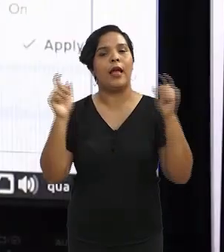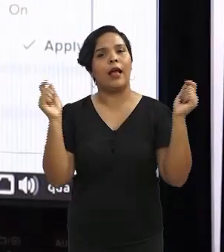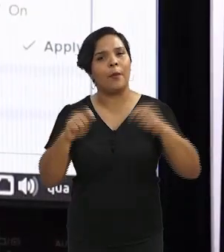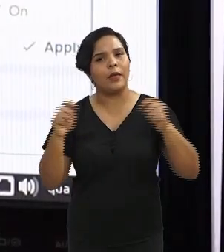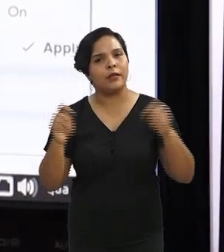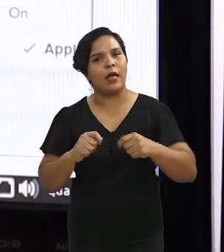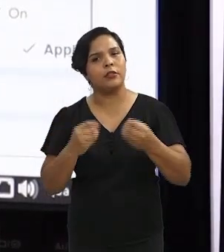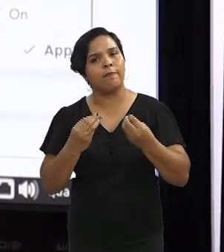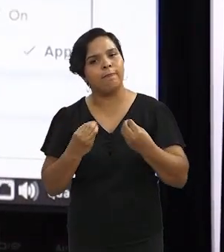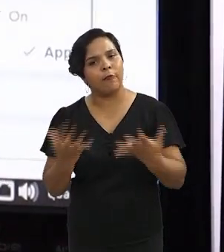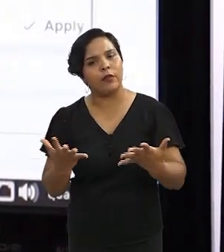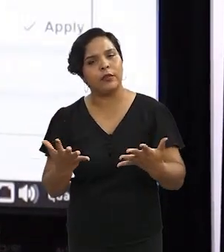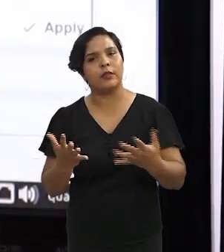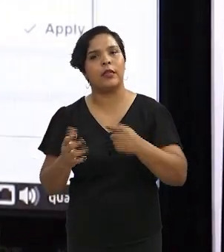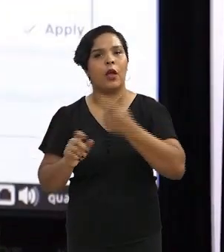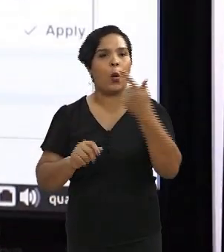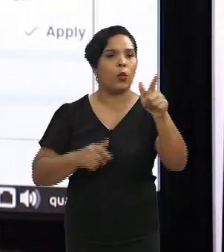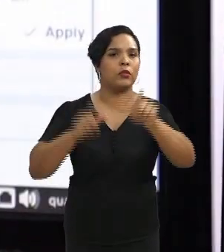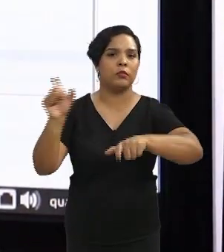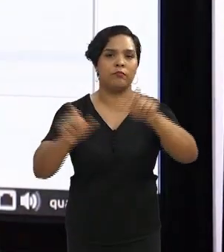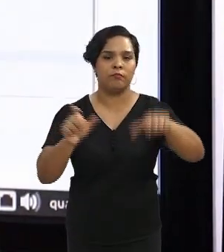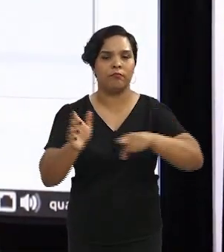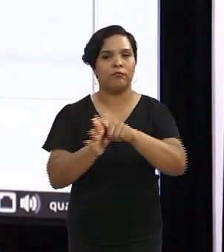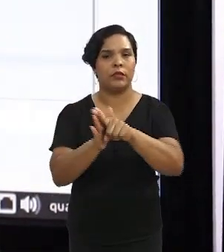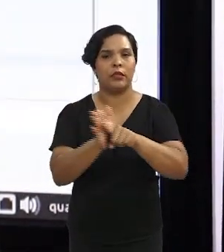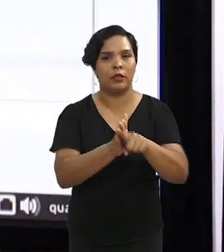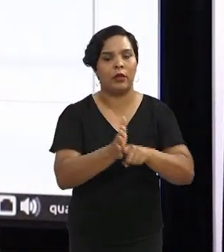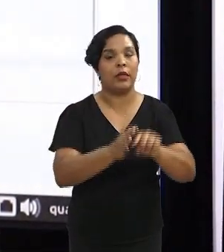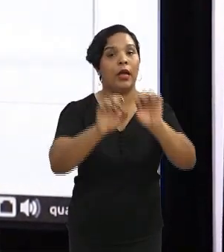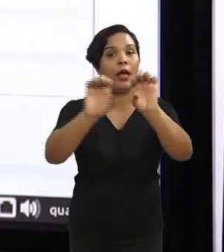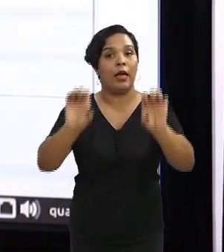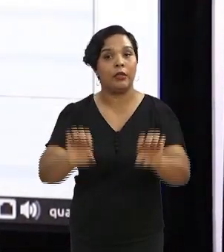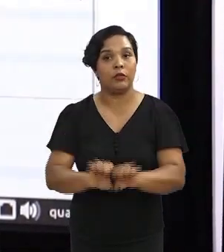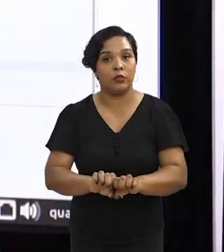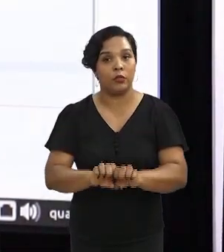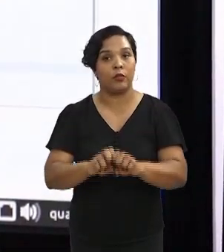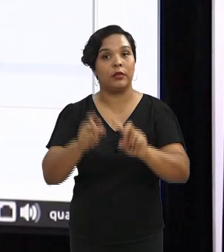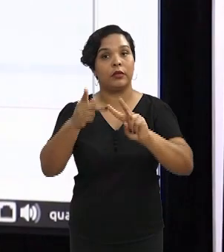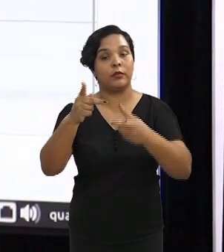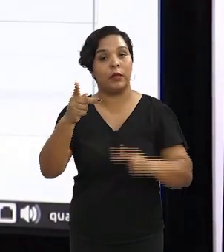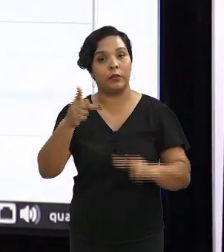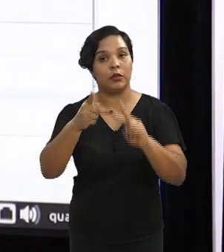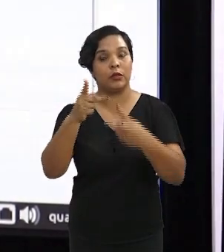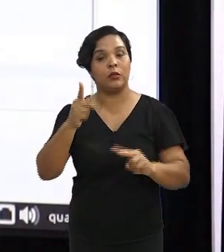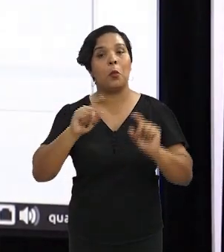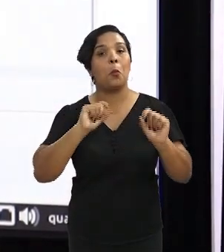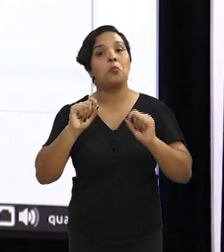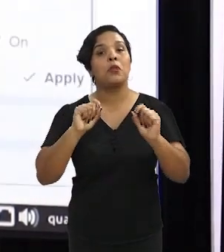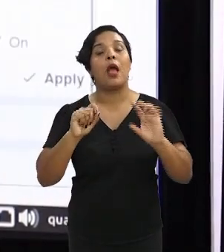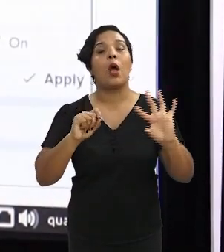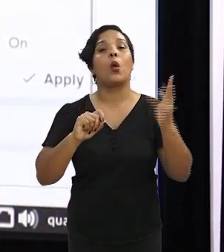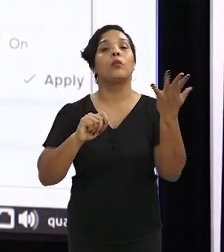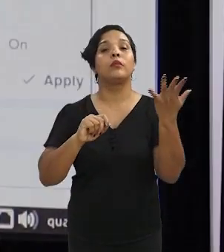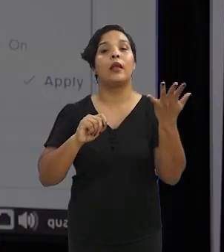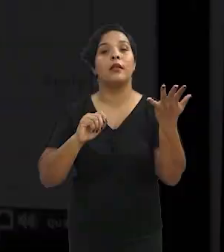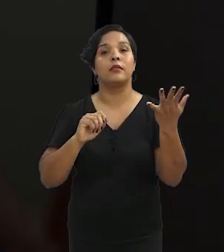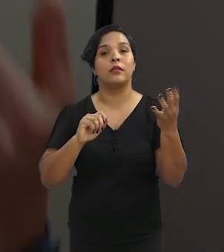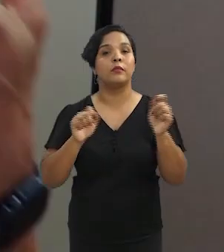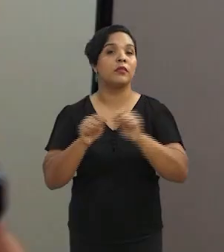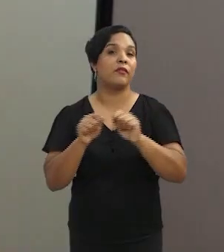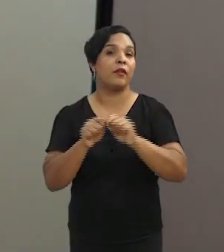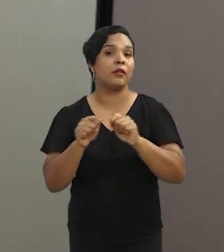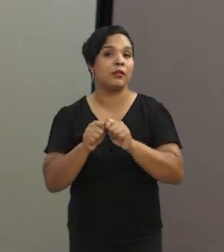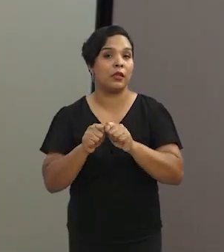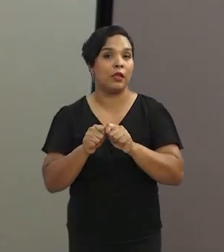peptídeos elas têm a capacidade de fornecer a outros pesquisadores a estrutura desses peptídeos, né, e as funções, se